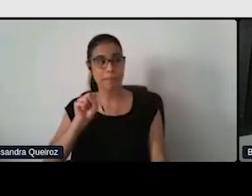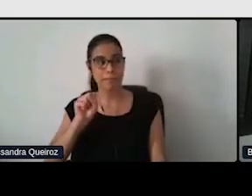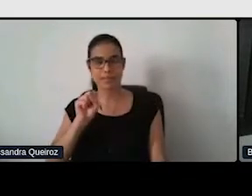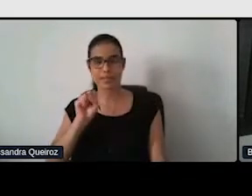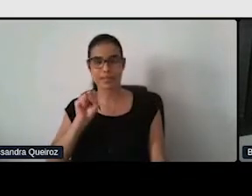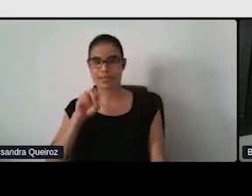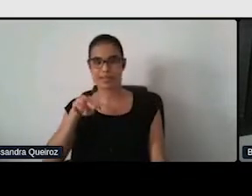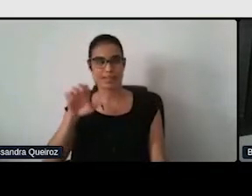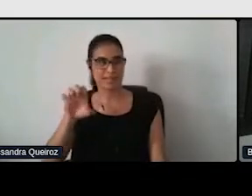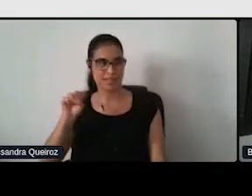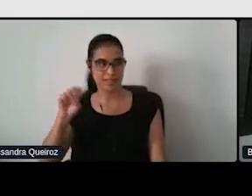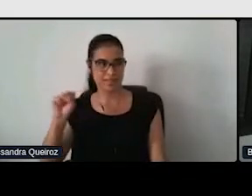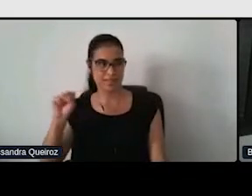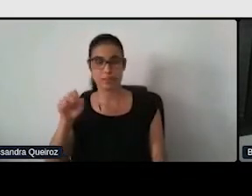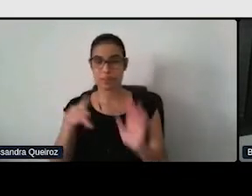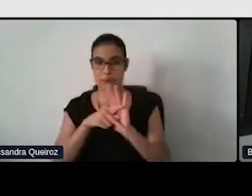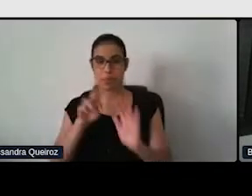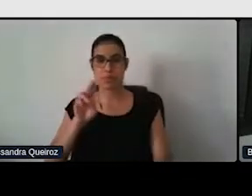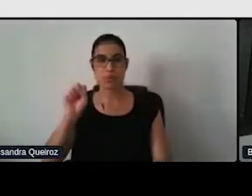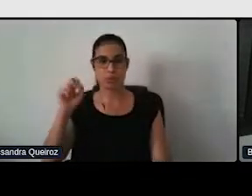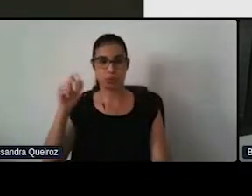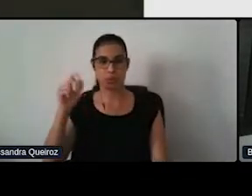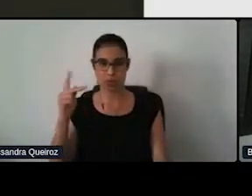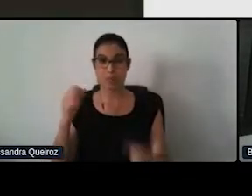eu respondo, estou sempre aberta.